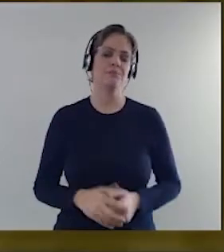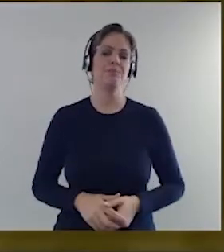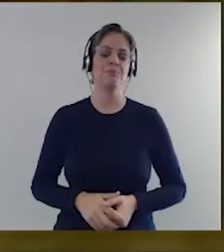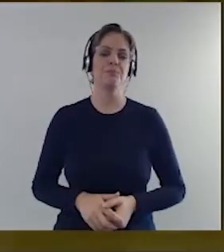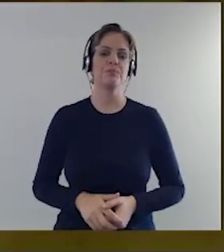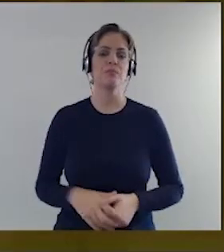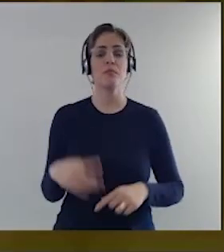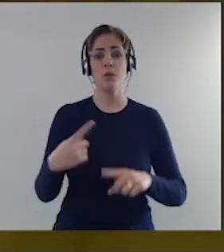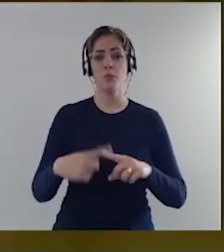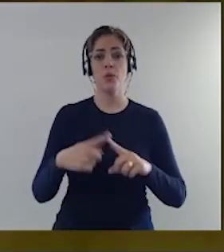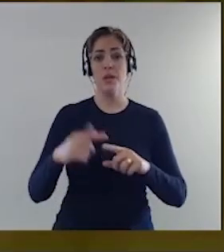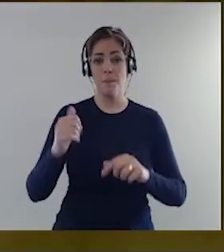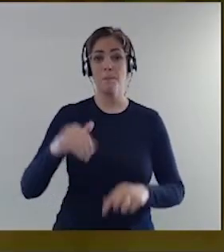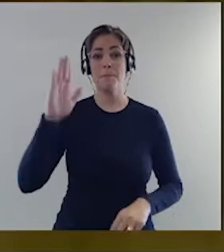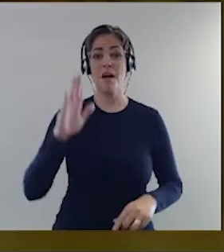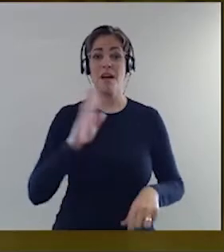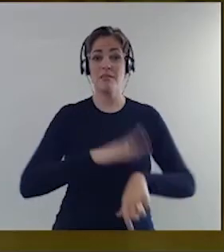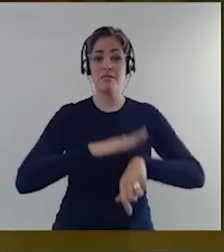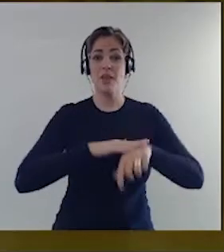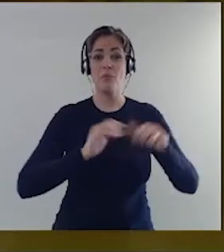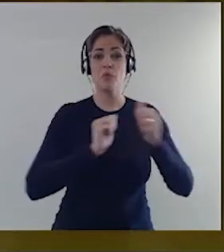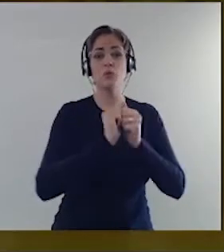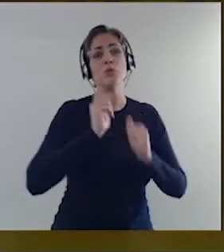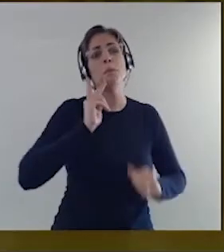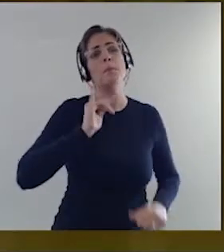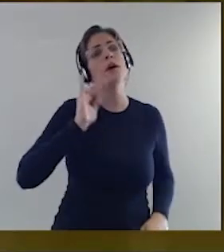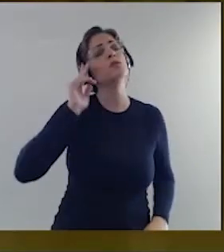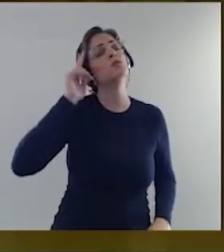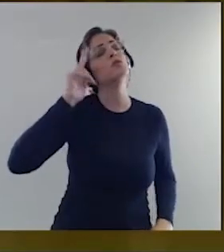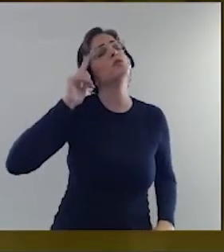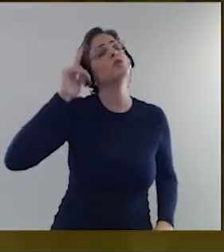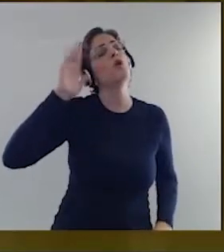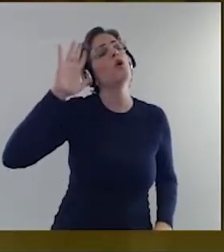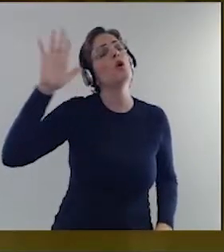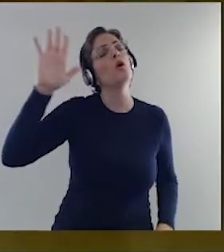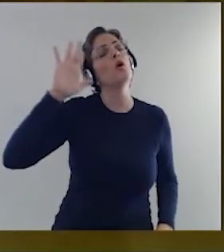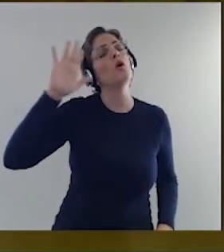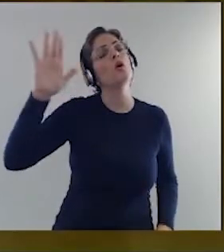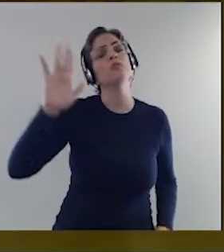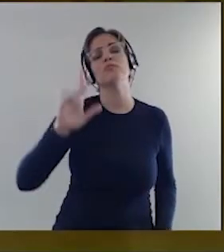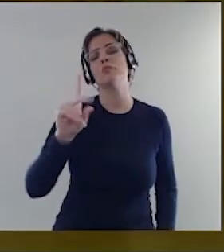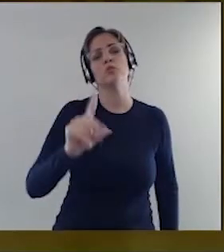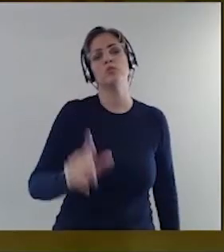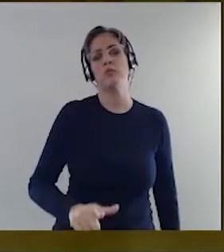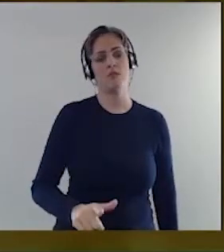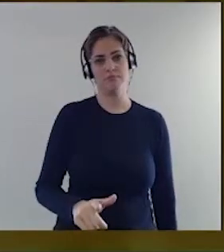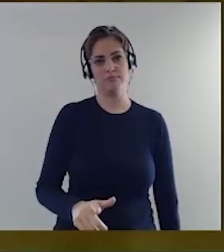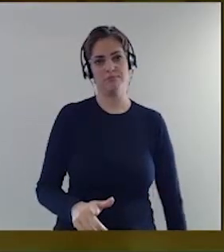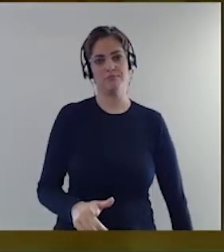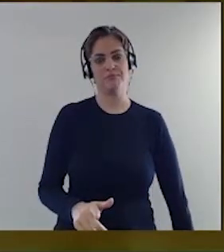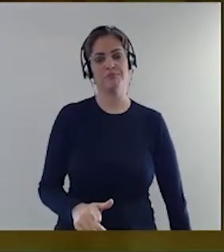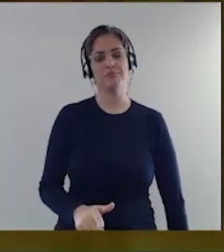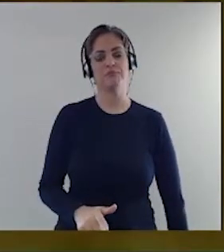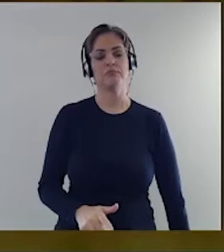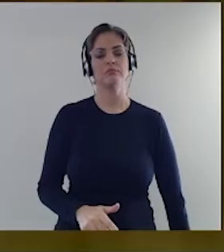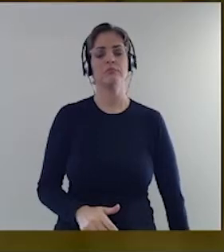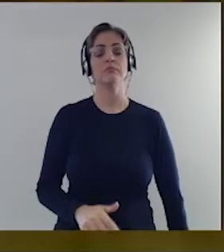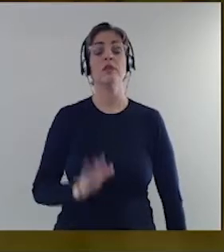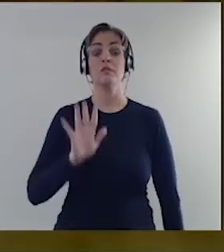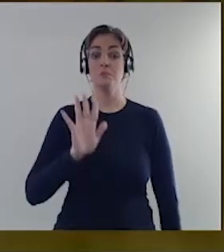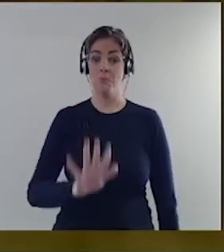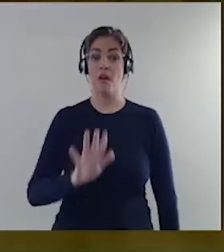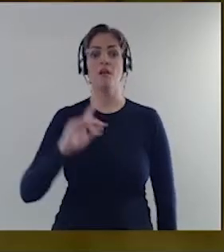mais tempo com o pai era como se fosse um sonho distante, que não poderia se tornar realidade. Com o